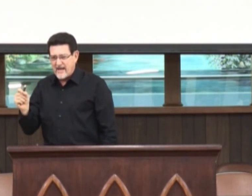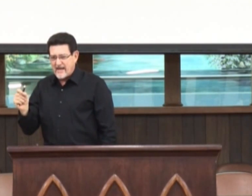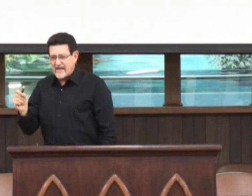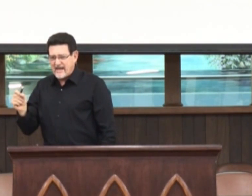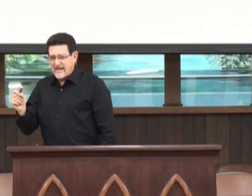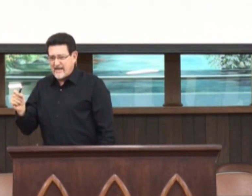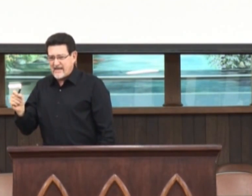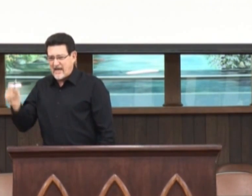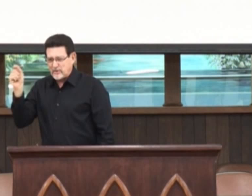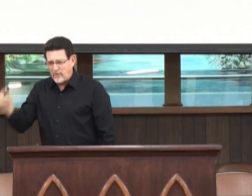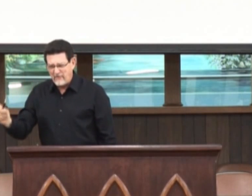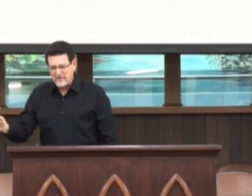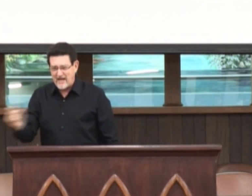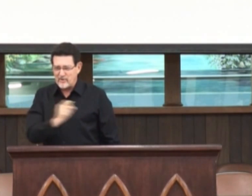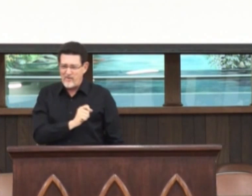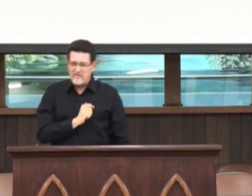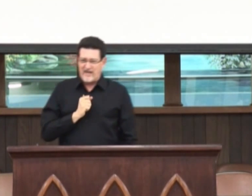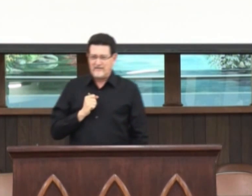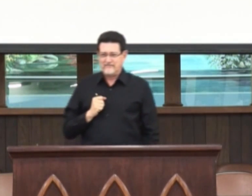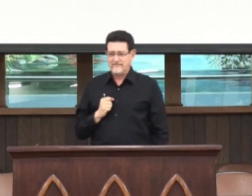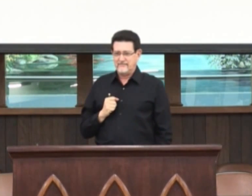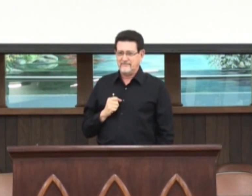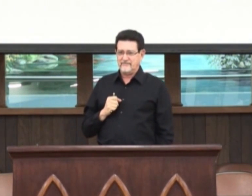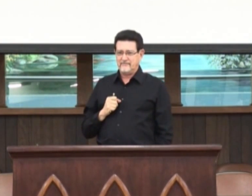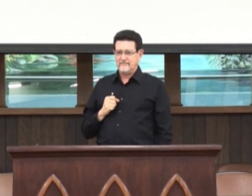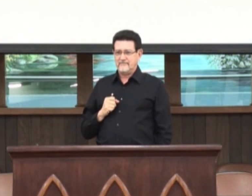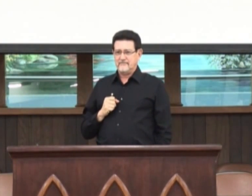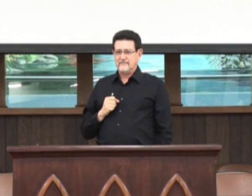tua, e a tua vontade como a minha.